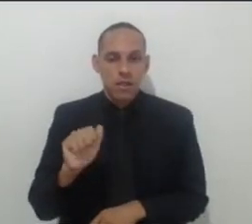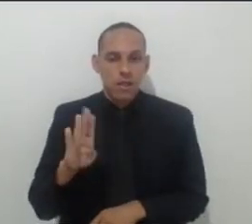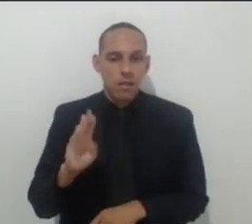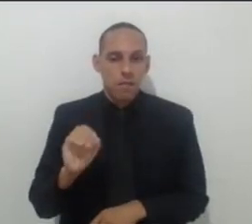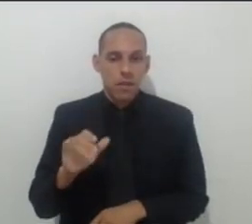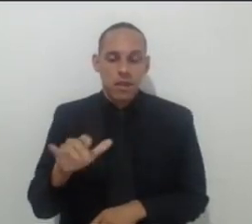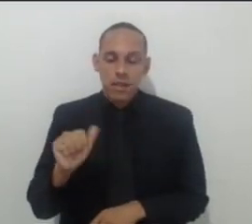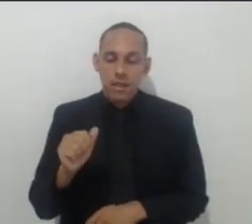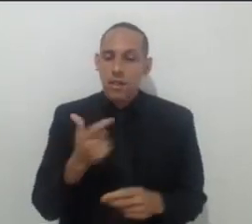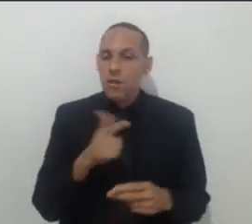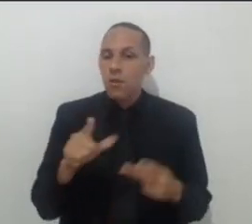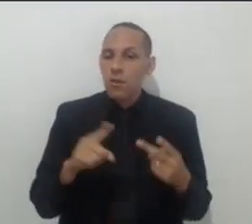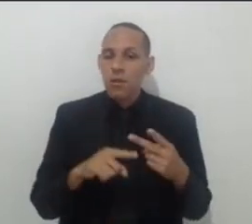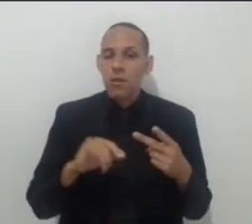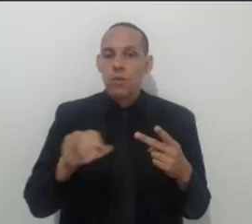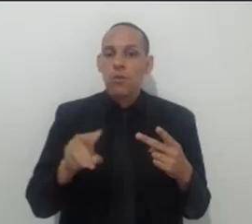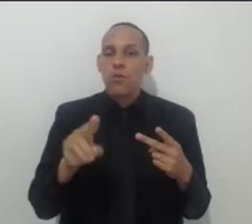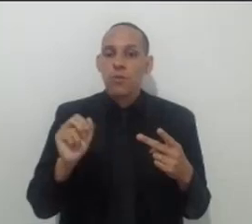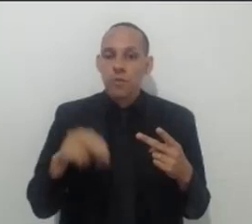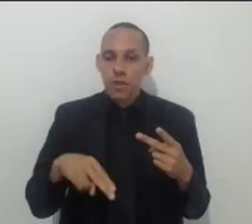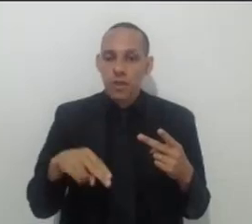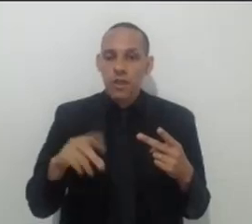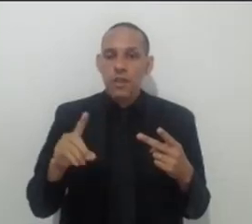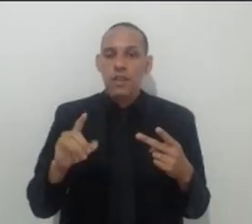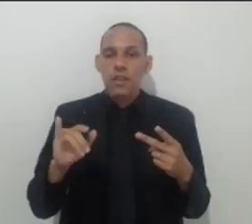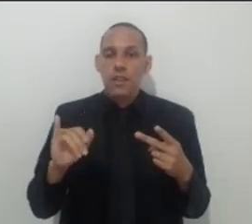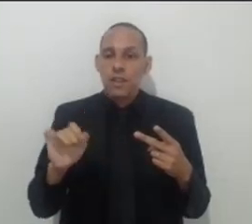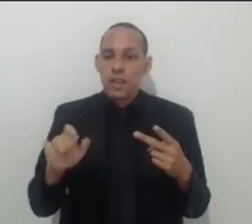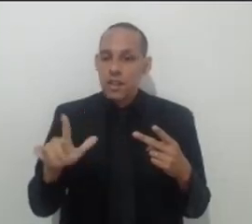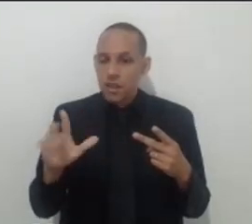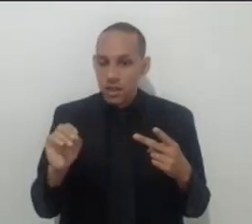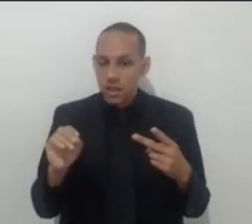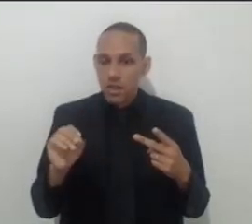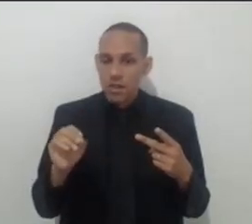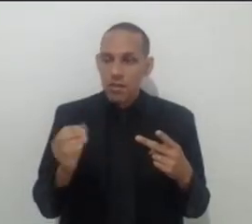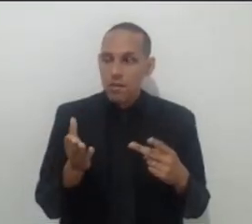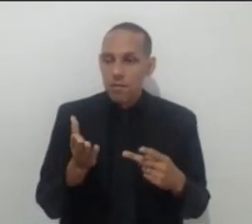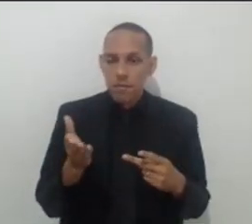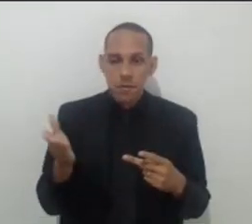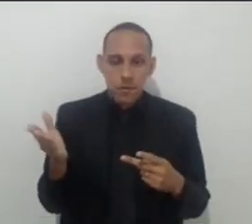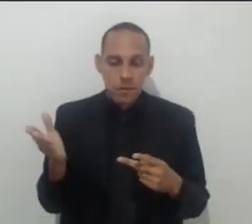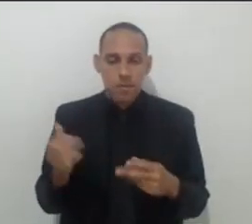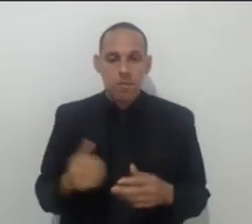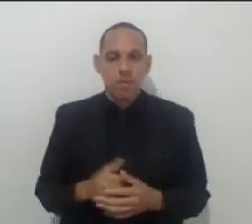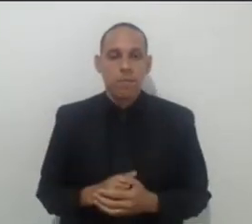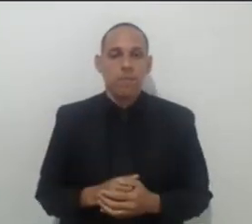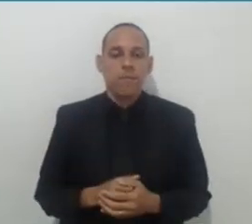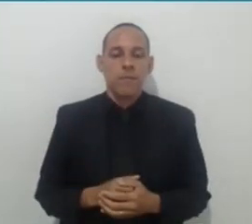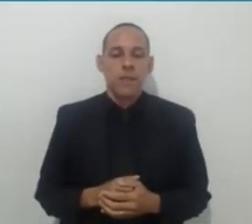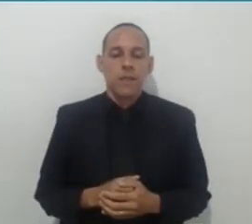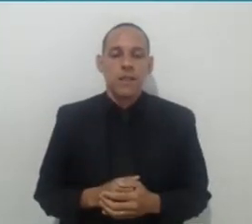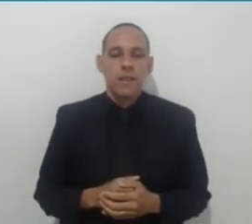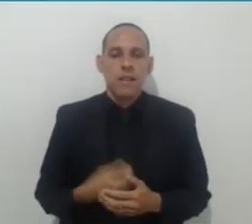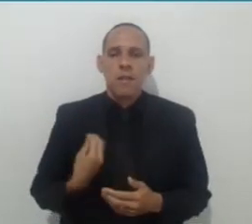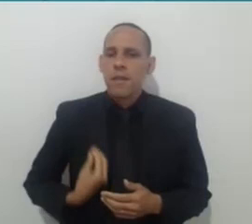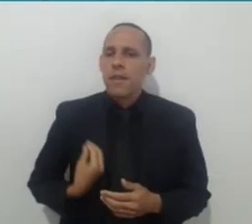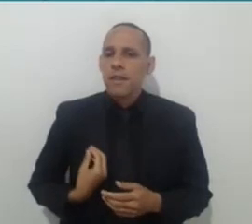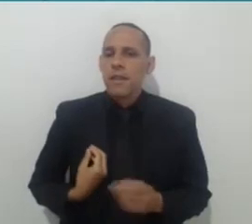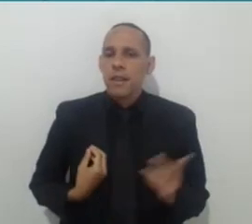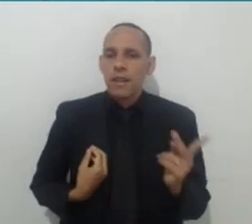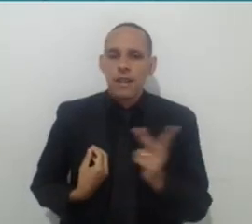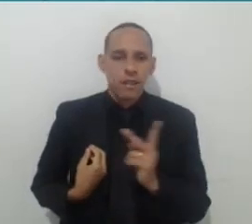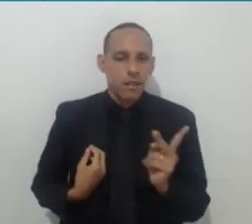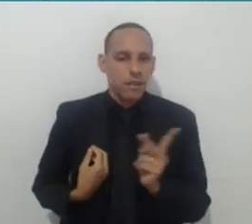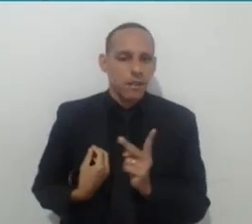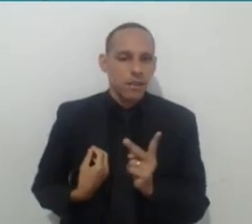Dr. João Diego de Leon, advogado dos litisconsortes. estão na sala?